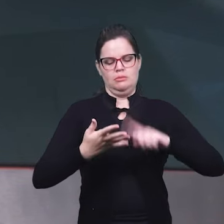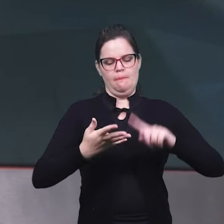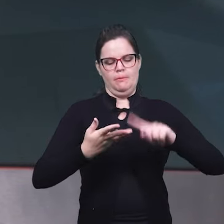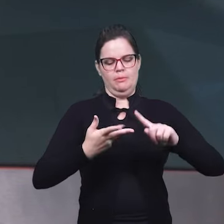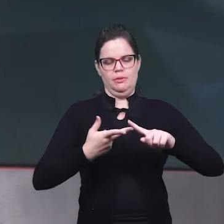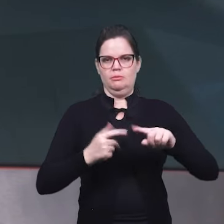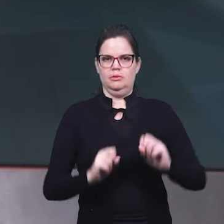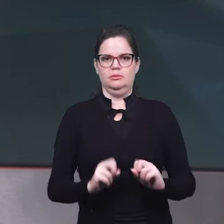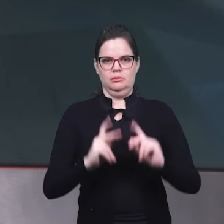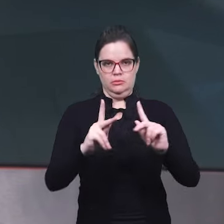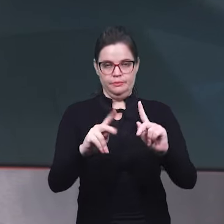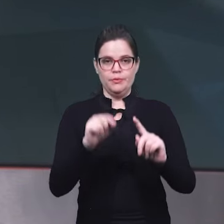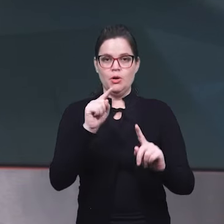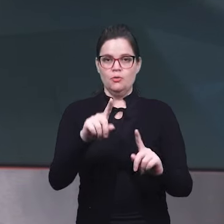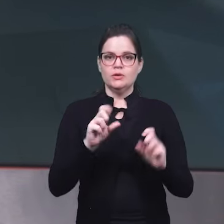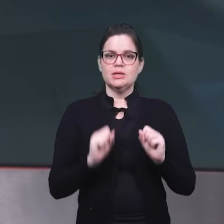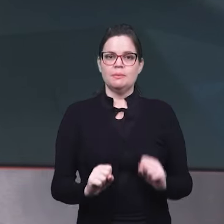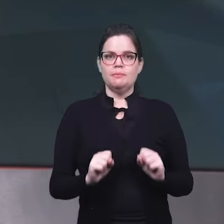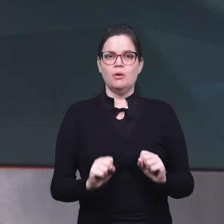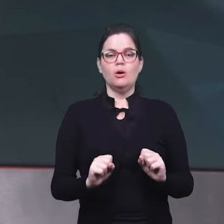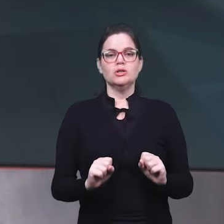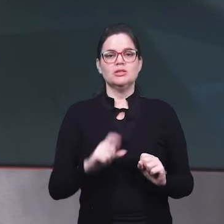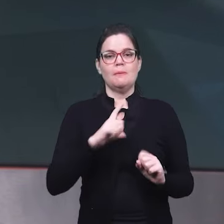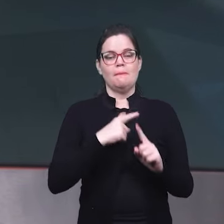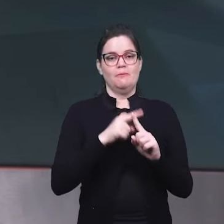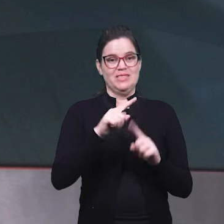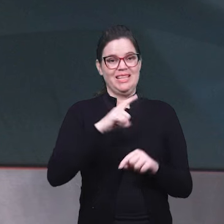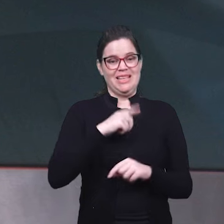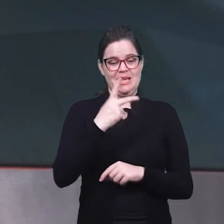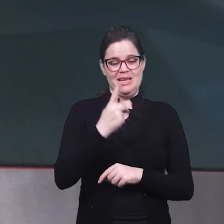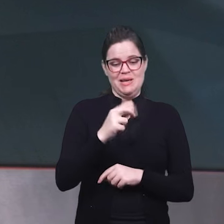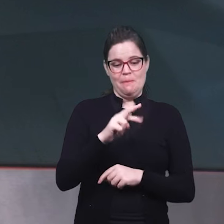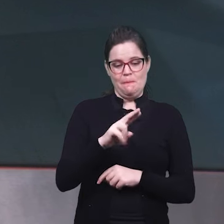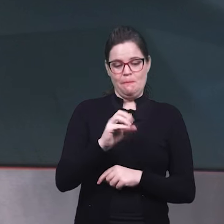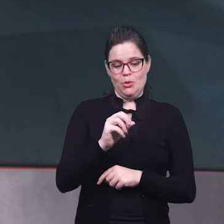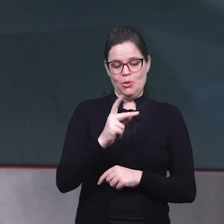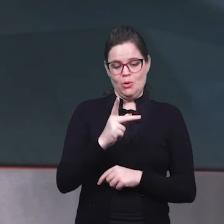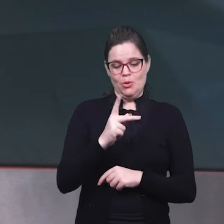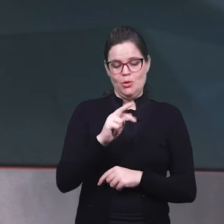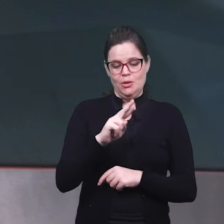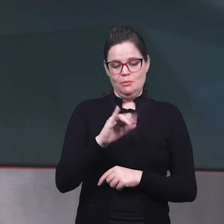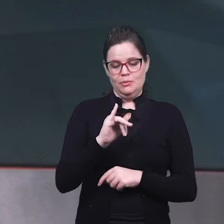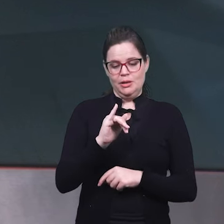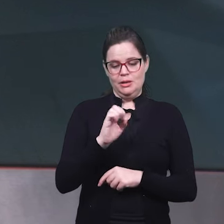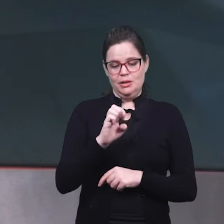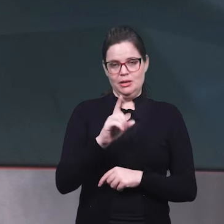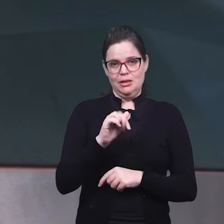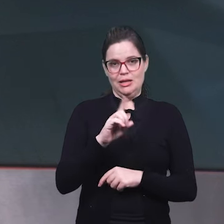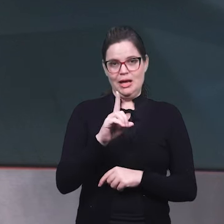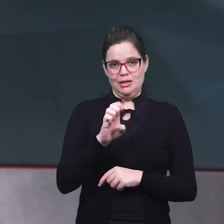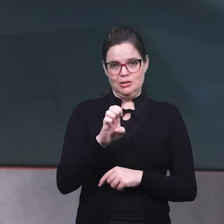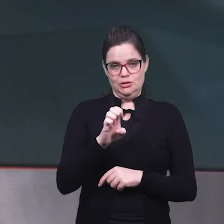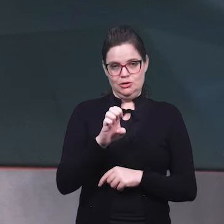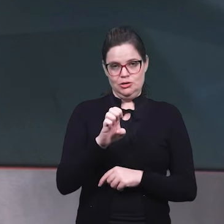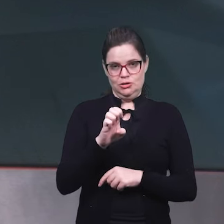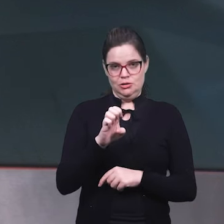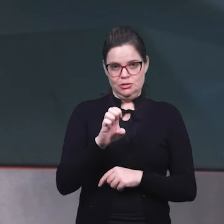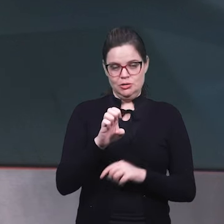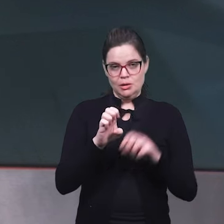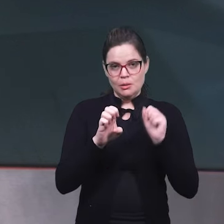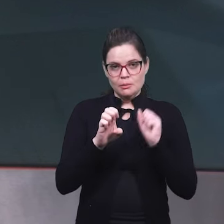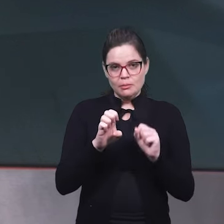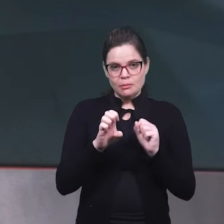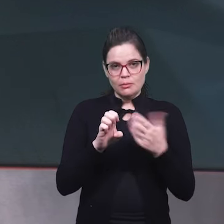necessidade. Você tem a propriedade, mas com restrição. Ele é seu, mas você não pode vendê-lo.